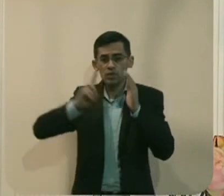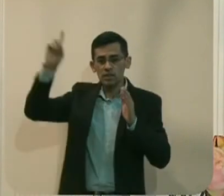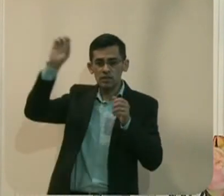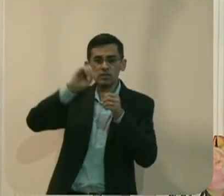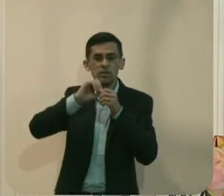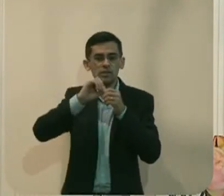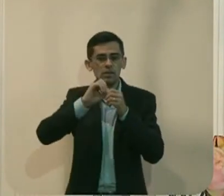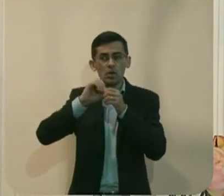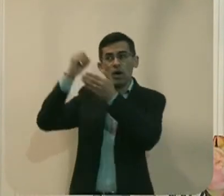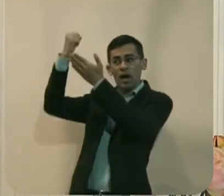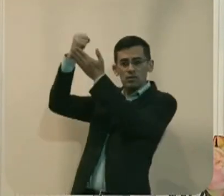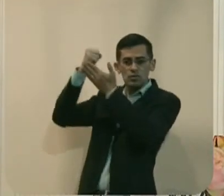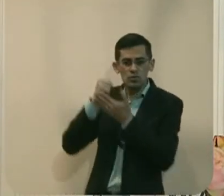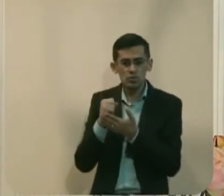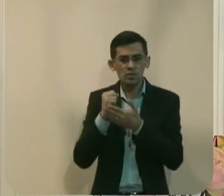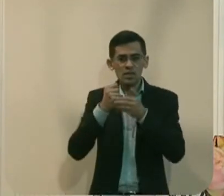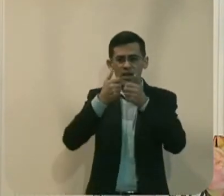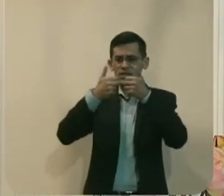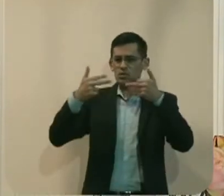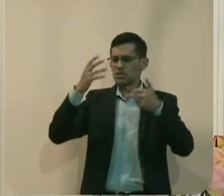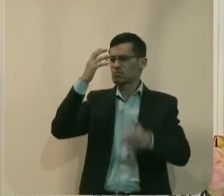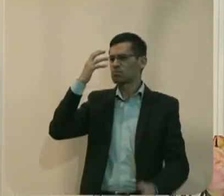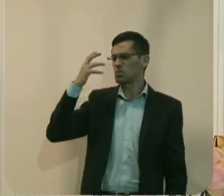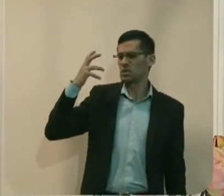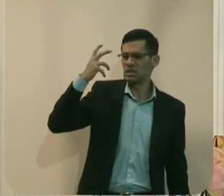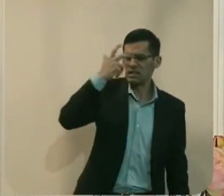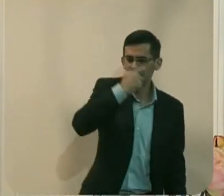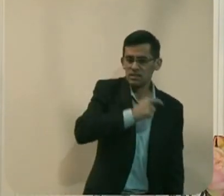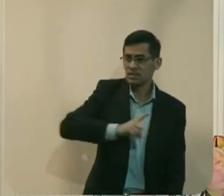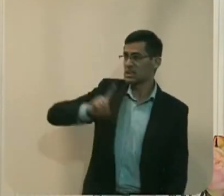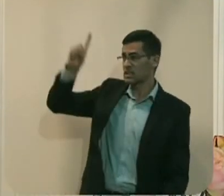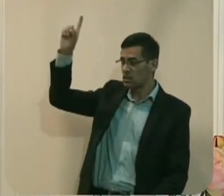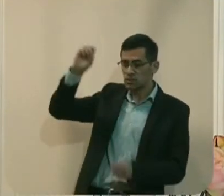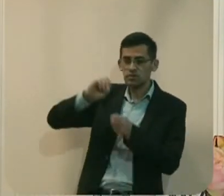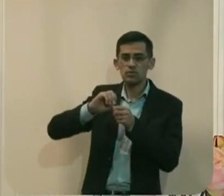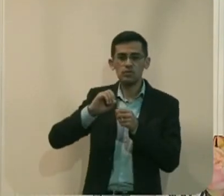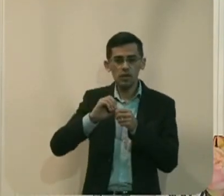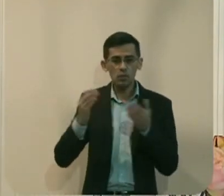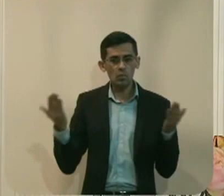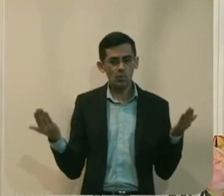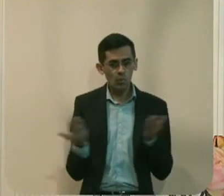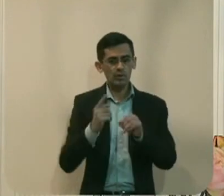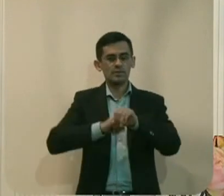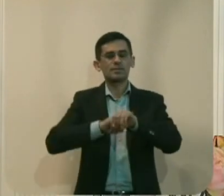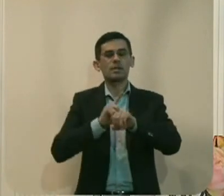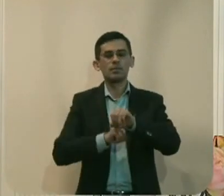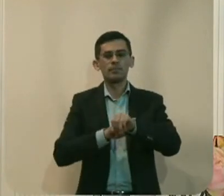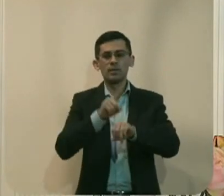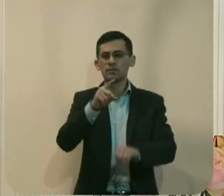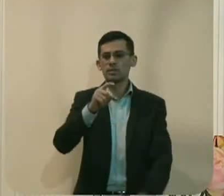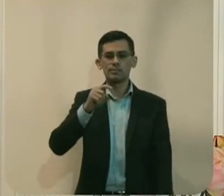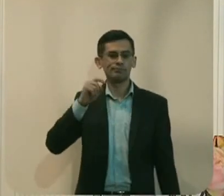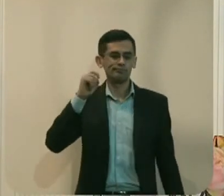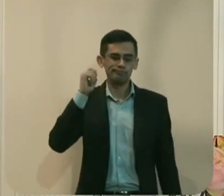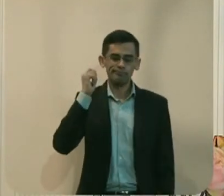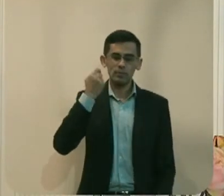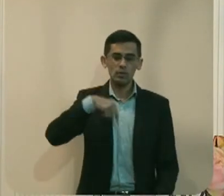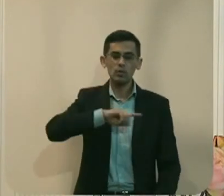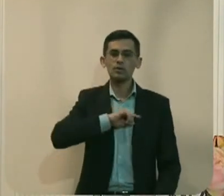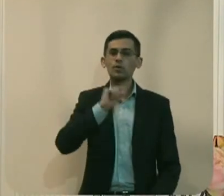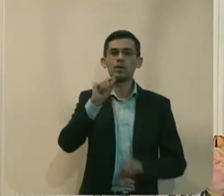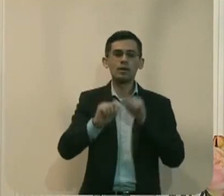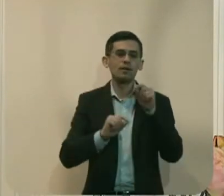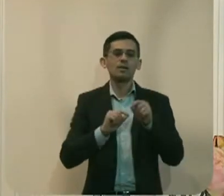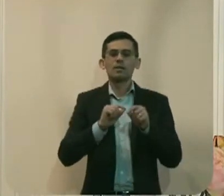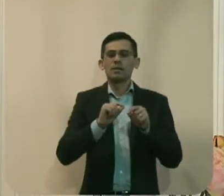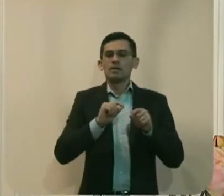socorros do Senhor, as coisas lindas que Deus tem levantado diante de nós, então a gente vai morrer